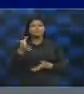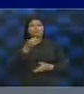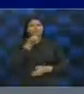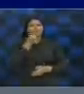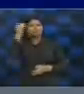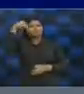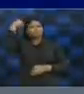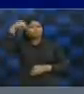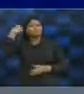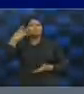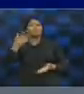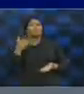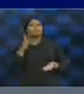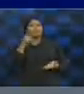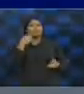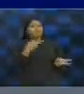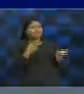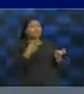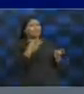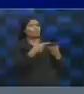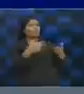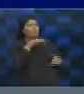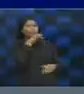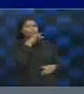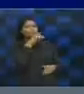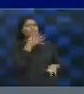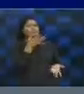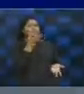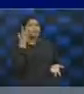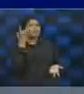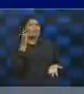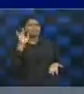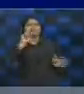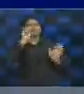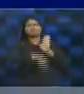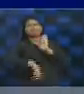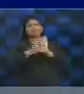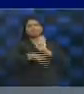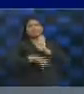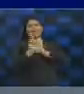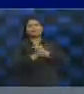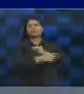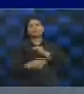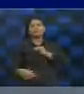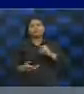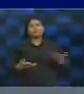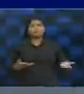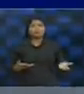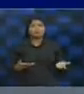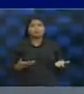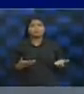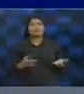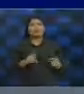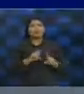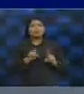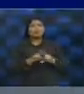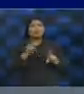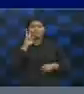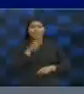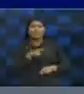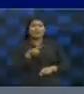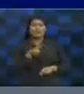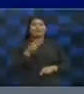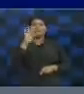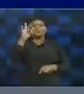azul num dia e tirasse a faixa azul no outro dia. Mudasse o T2 para C2 num dia e voltasse a ser T2 no outro dia. O